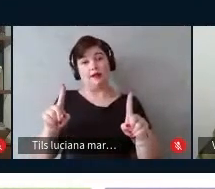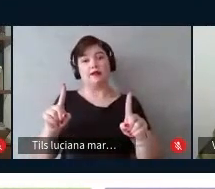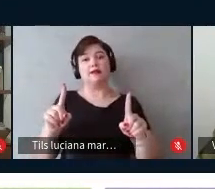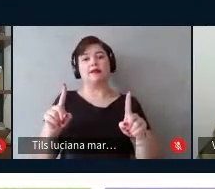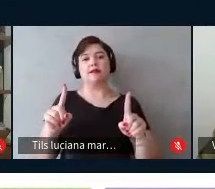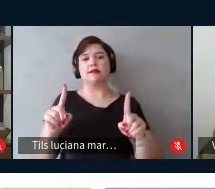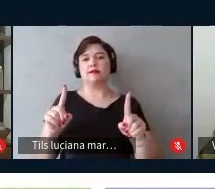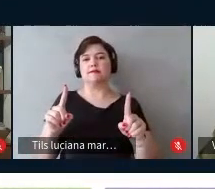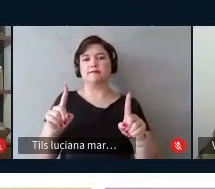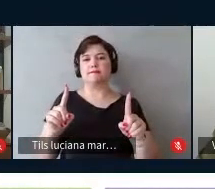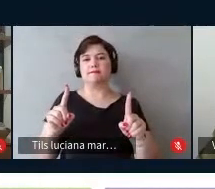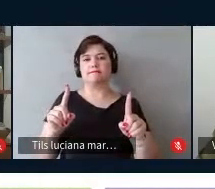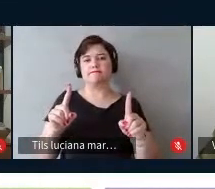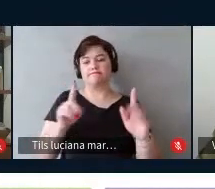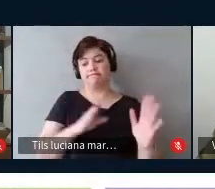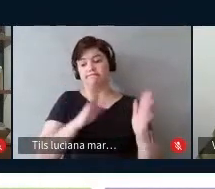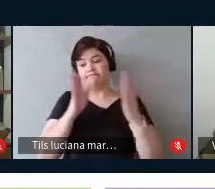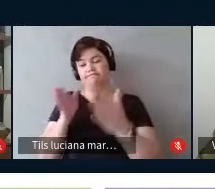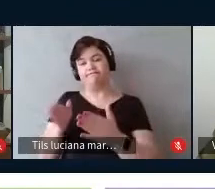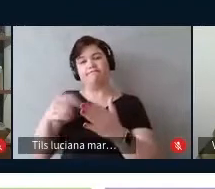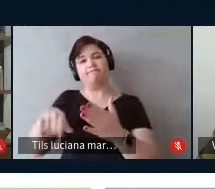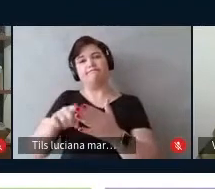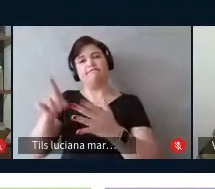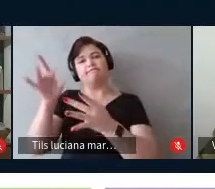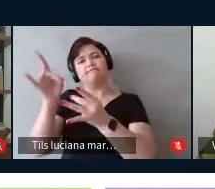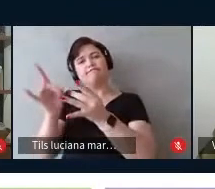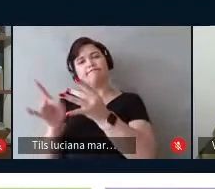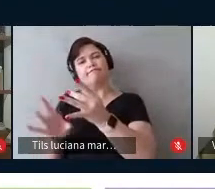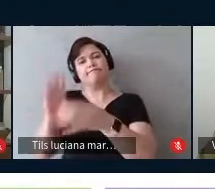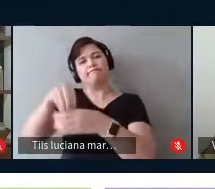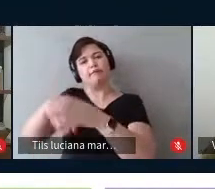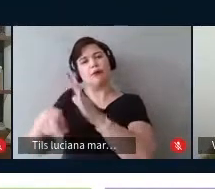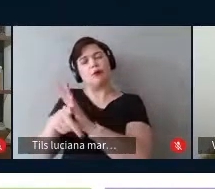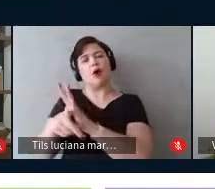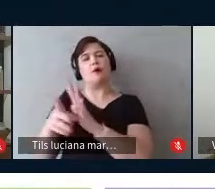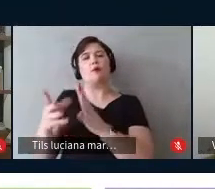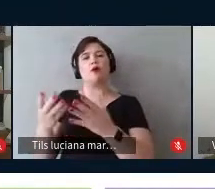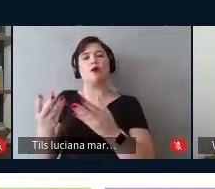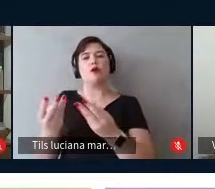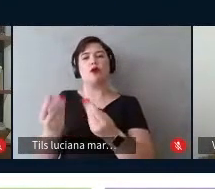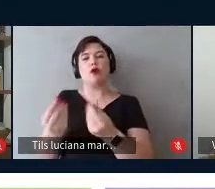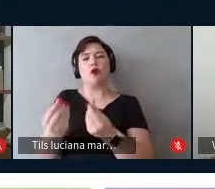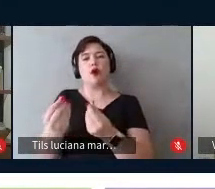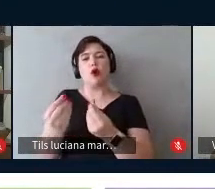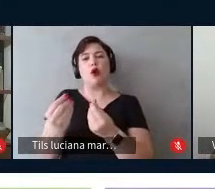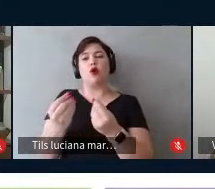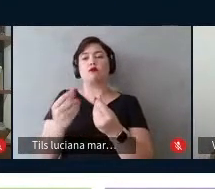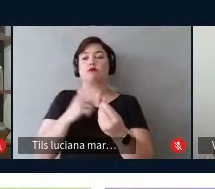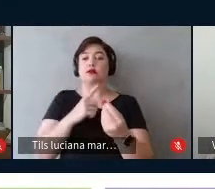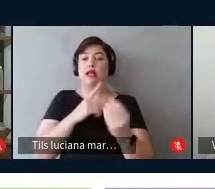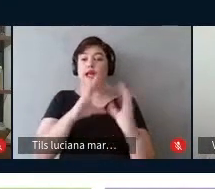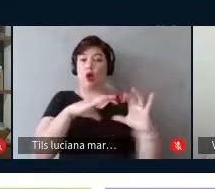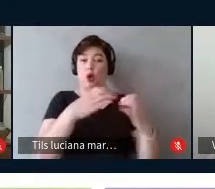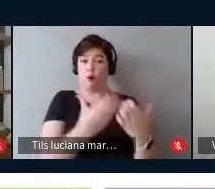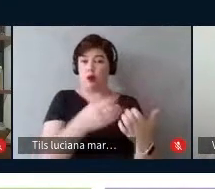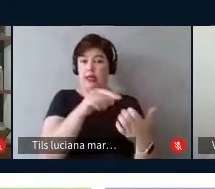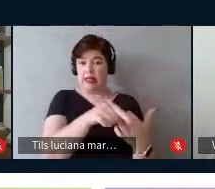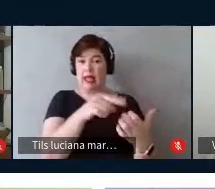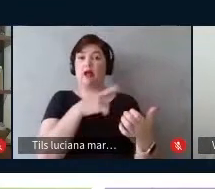não deixando de lado essas suas essencialidades, esse espírito comunitário que o intérprete de língua de sinais